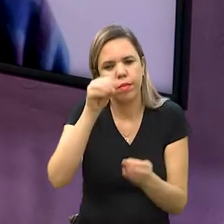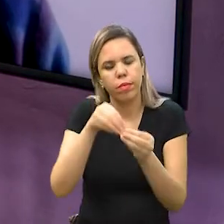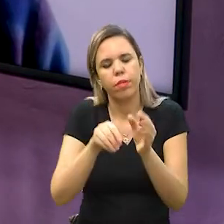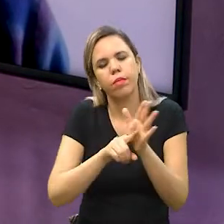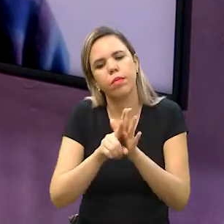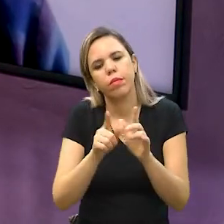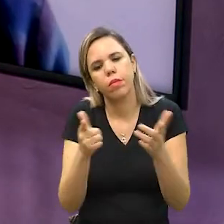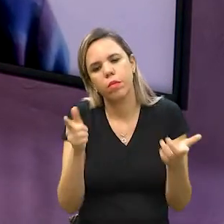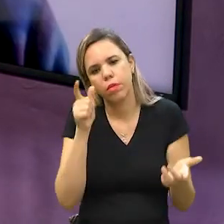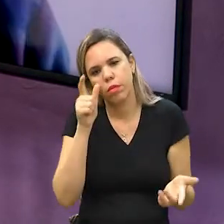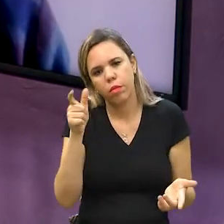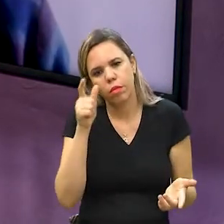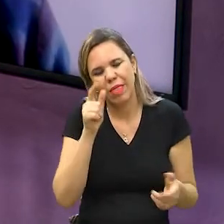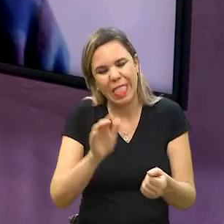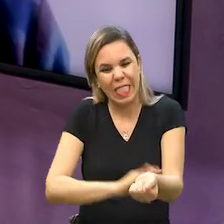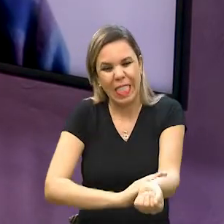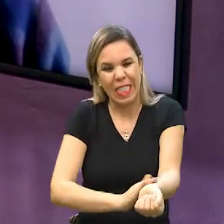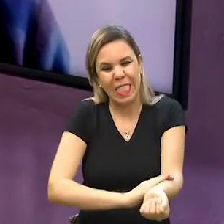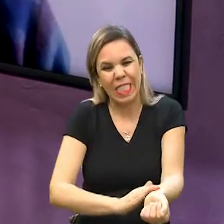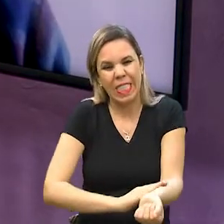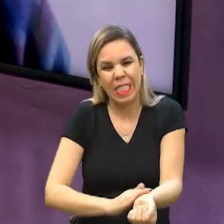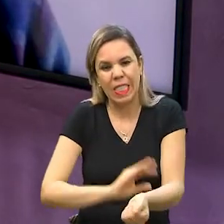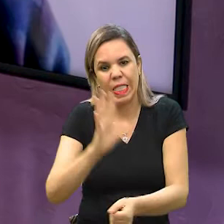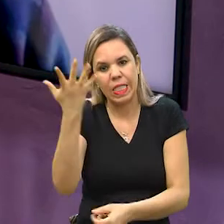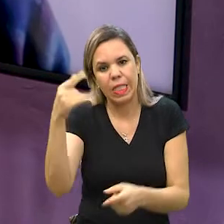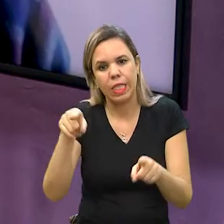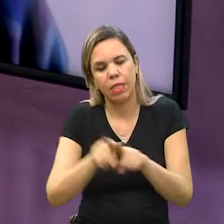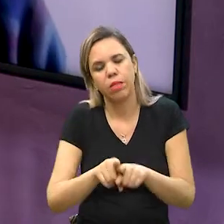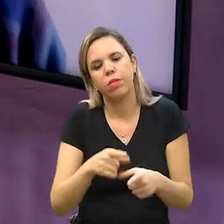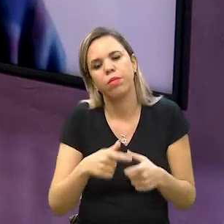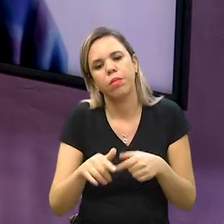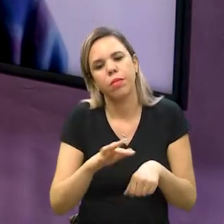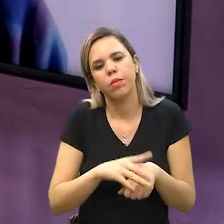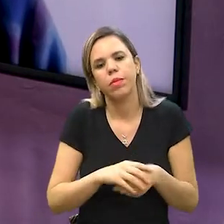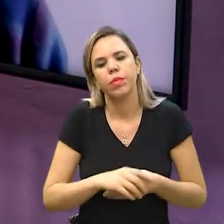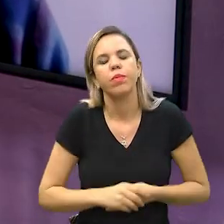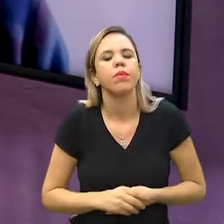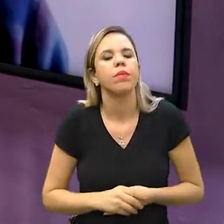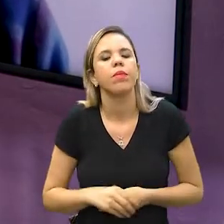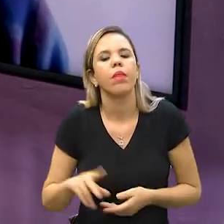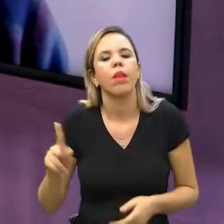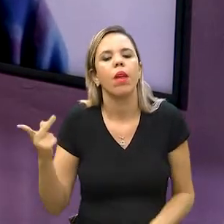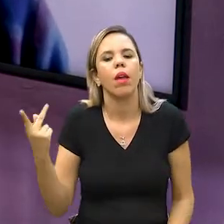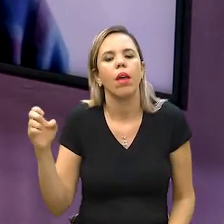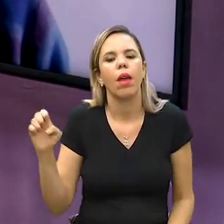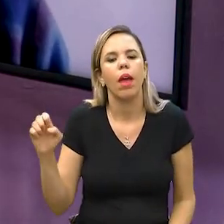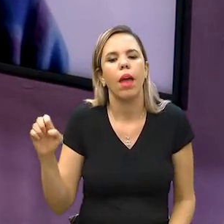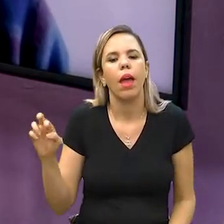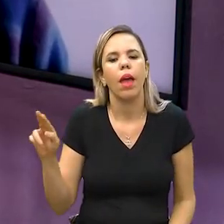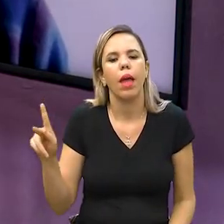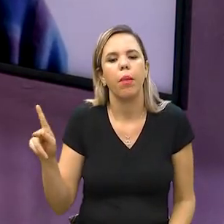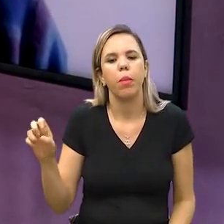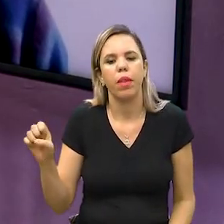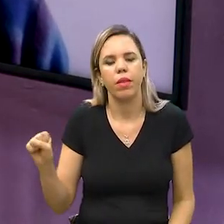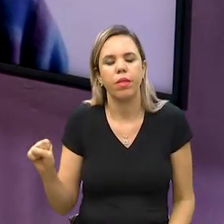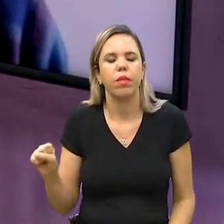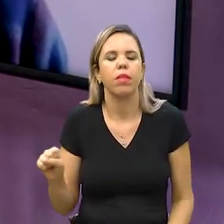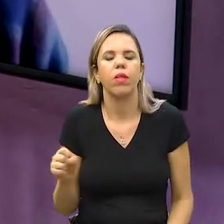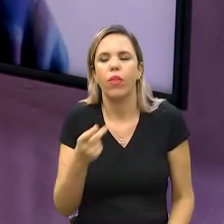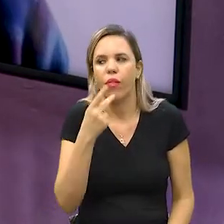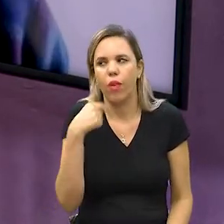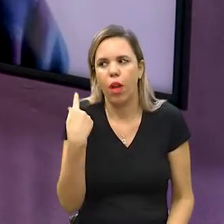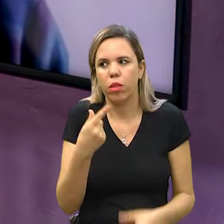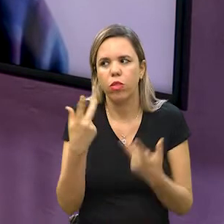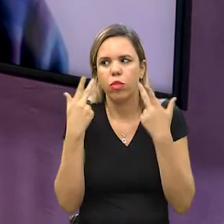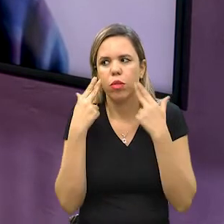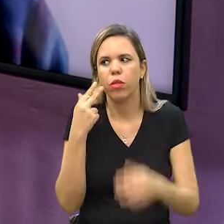cheguei numa matéria aqui falando que o estresse pode também causar a herpes zoster. A gente disse